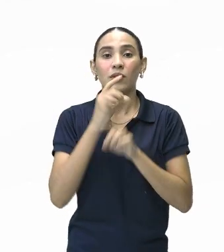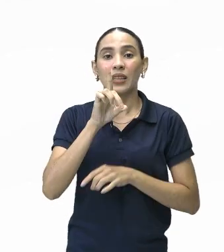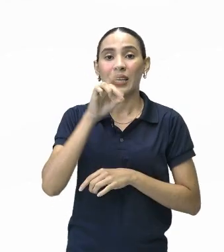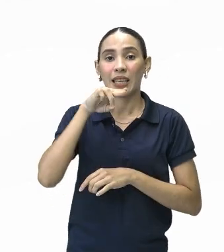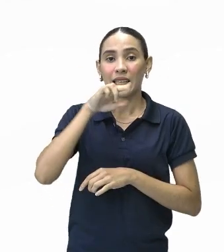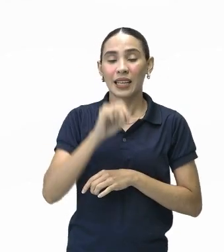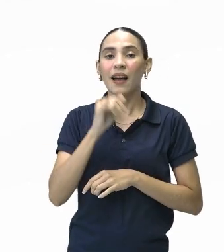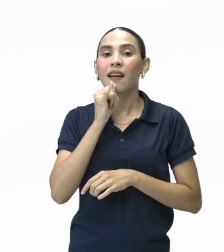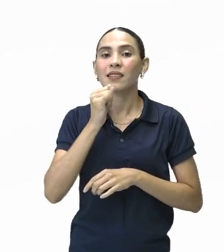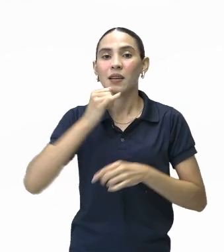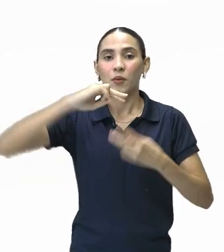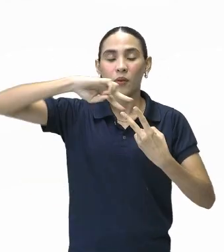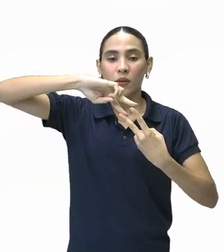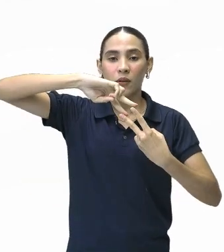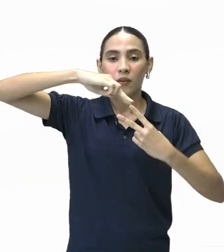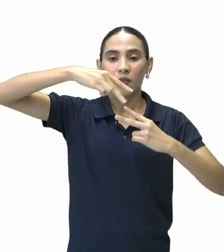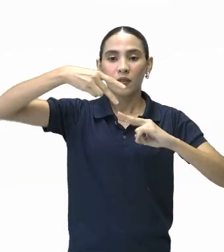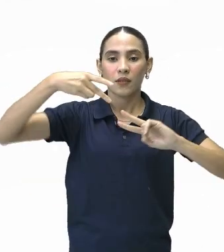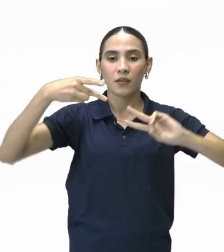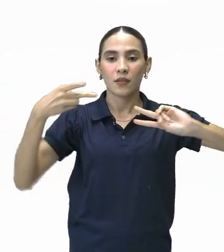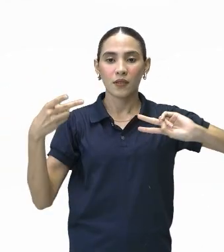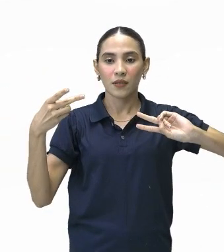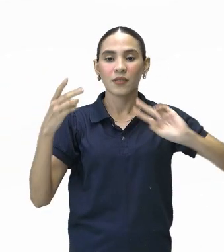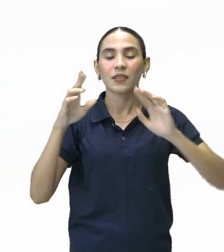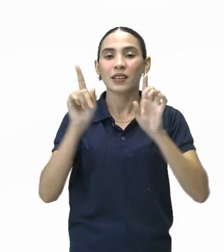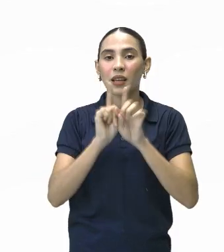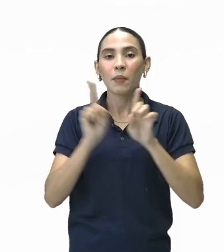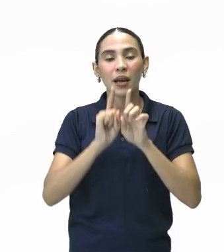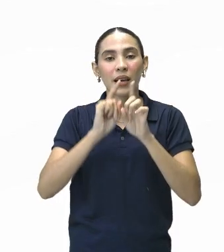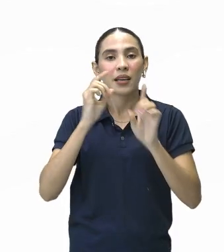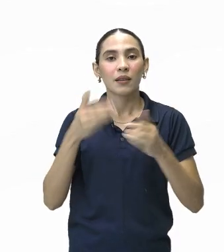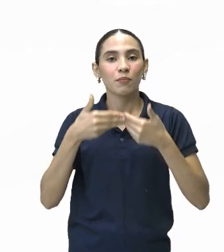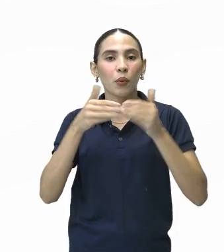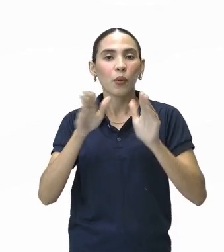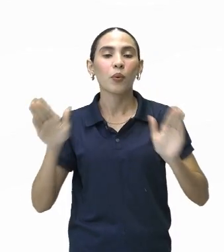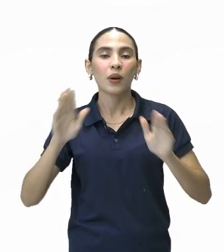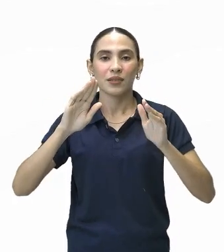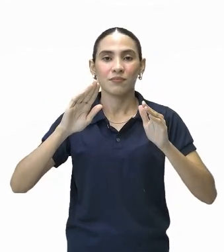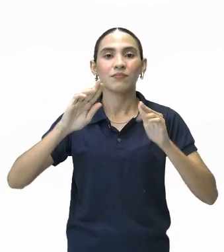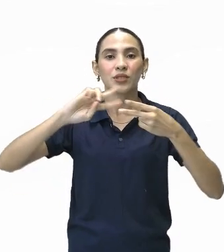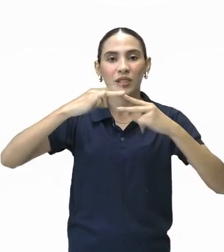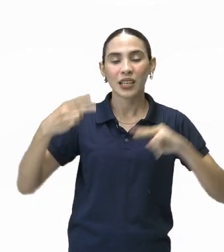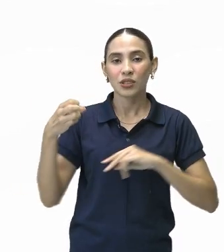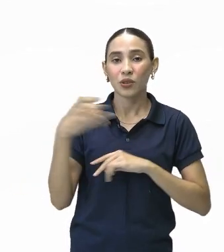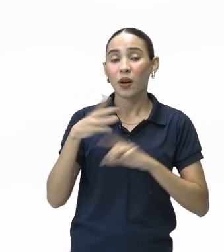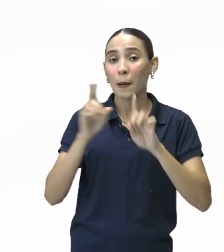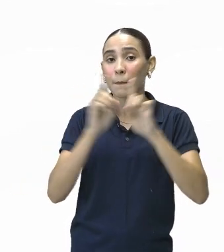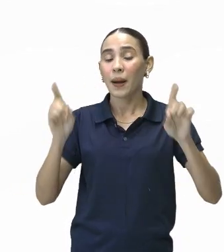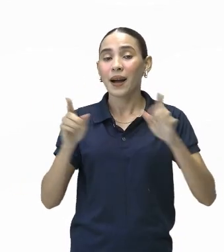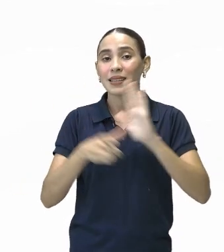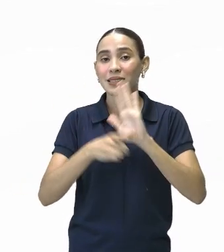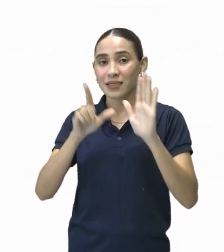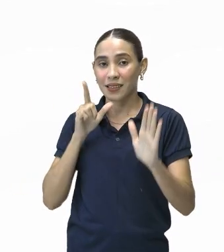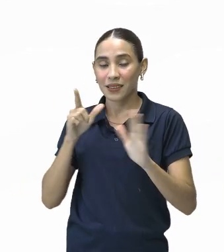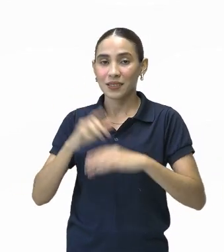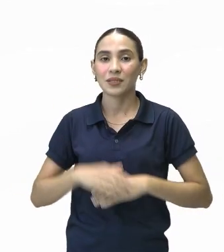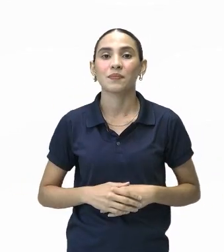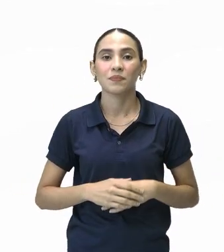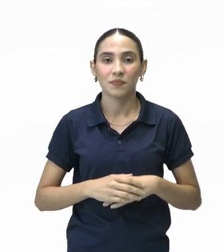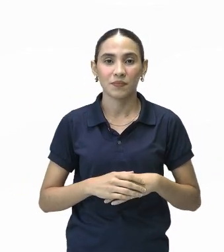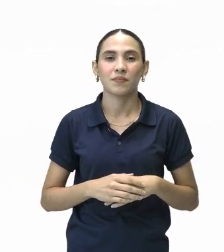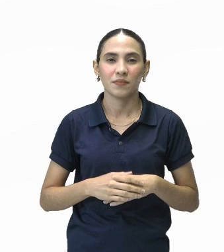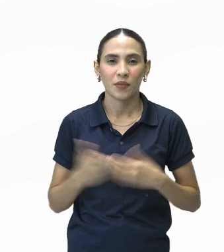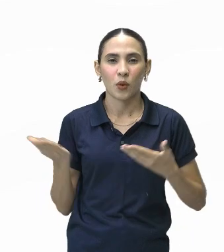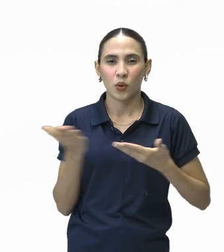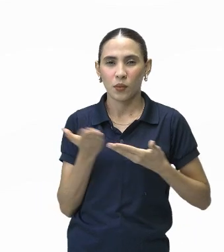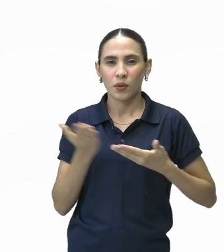de dupla hélice, um marco que abriu portas para a genética moderna. Porém, antes deles, né,